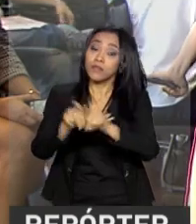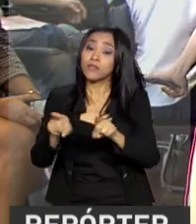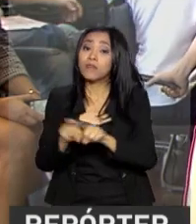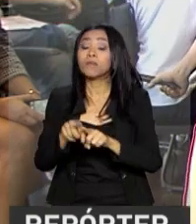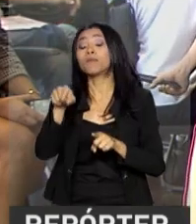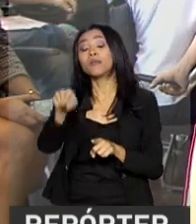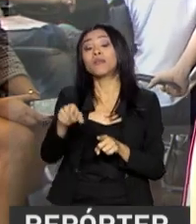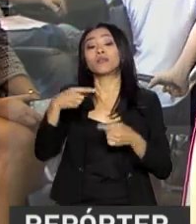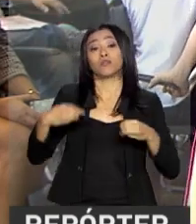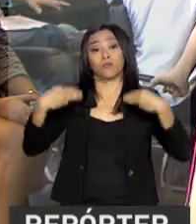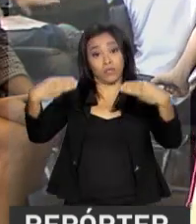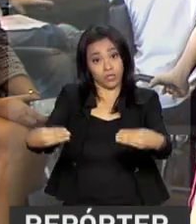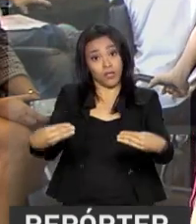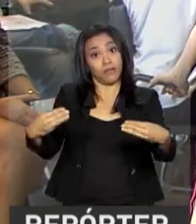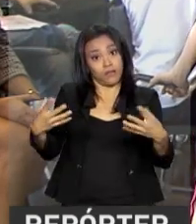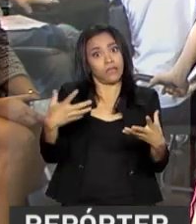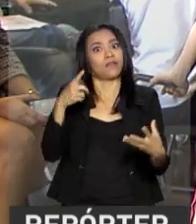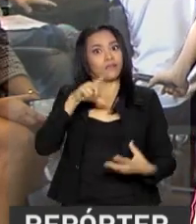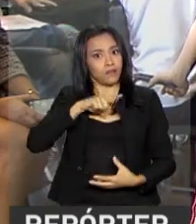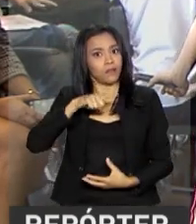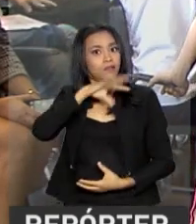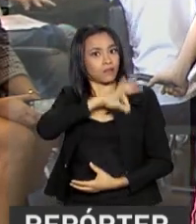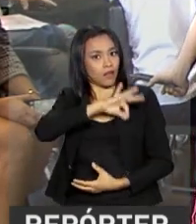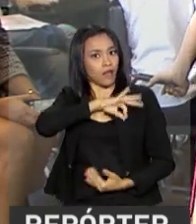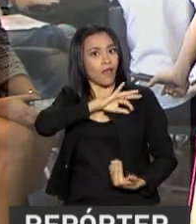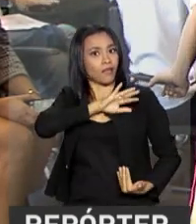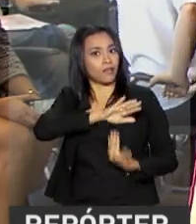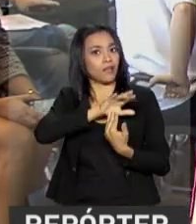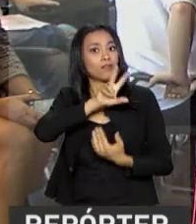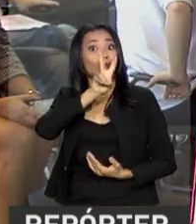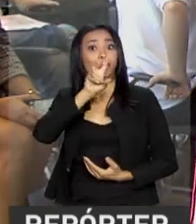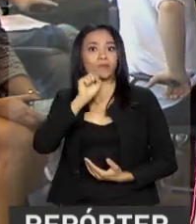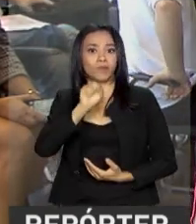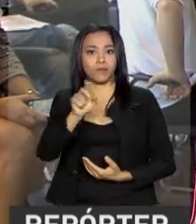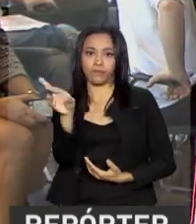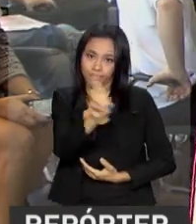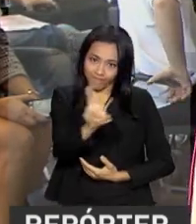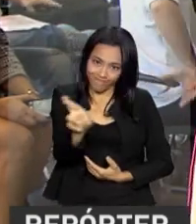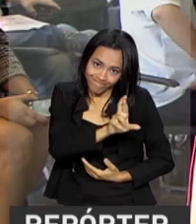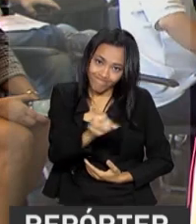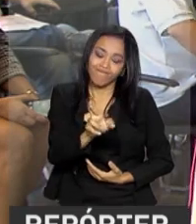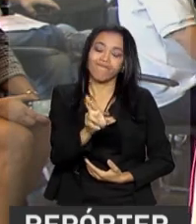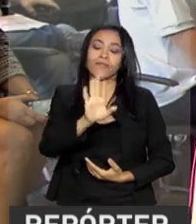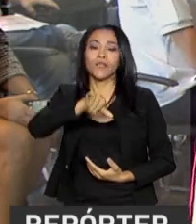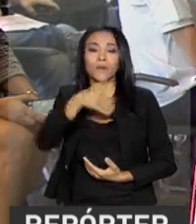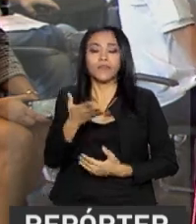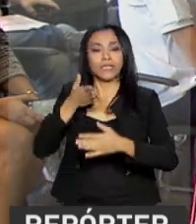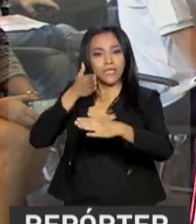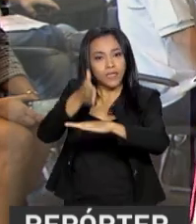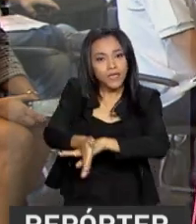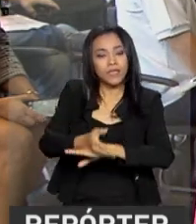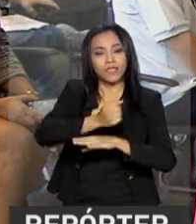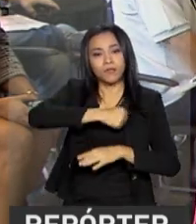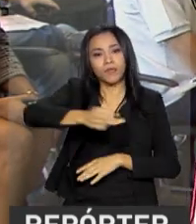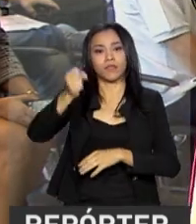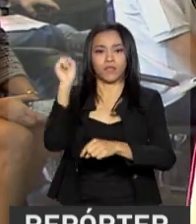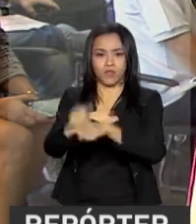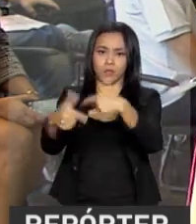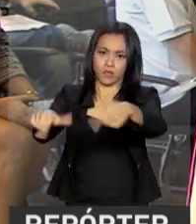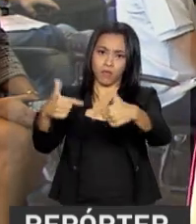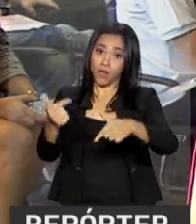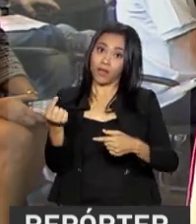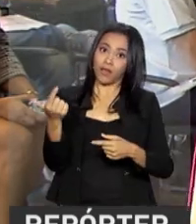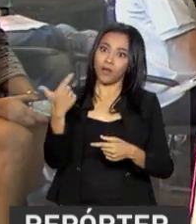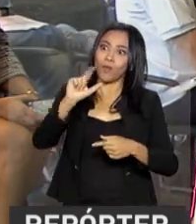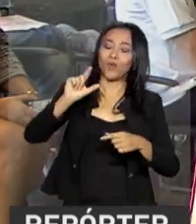relações exteriores e recebem salários que chegam a dois mil reais e ao entrarem no mercado de trabalho um